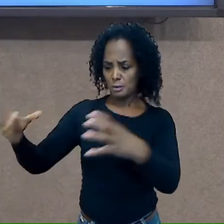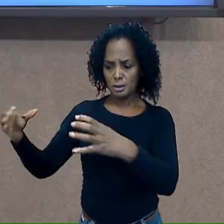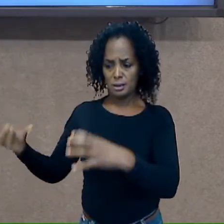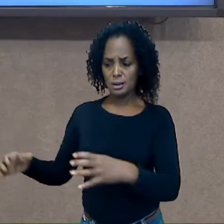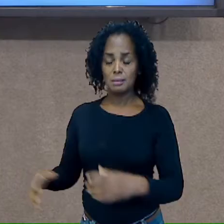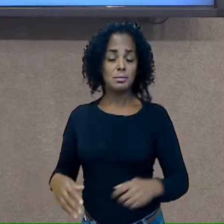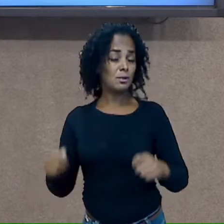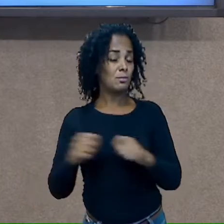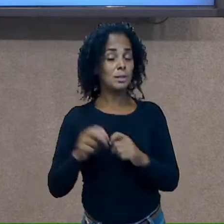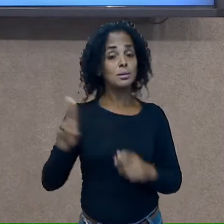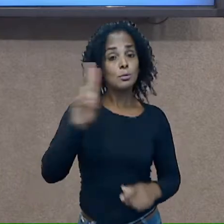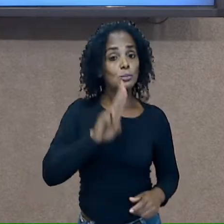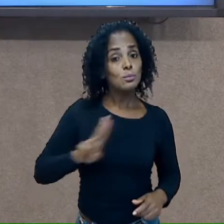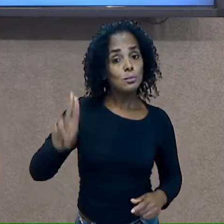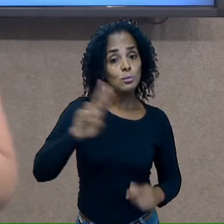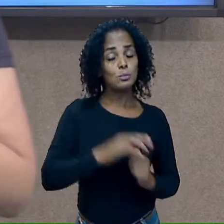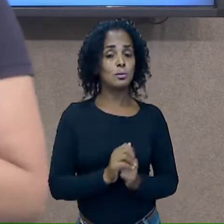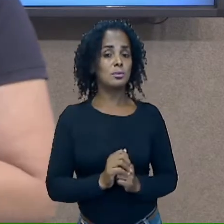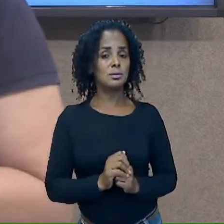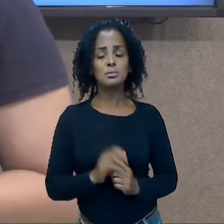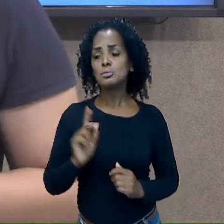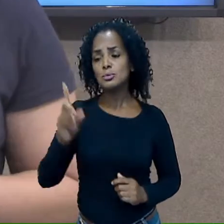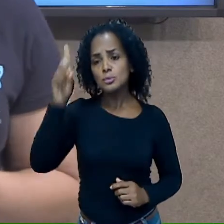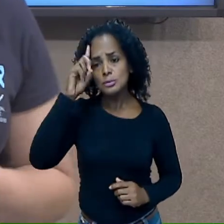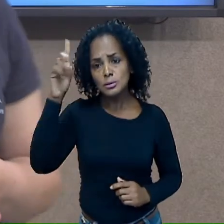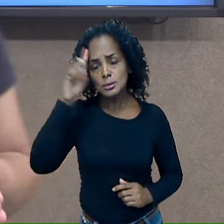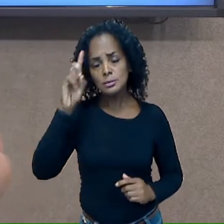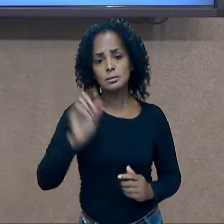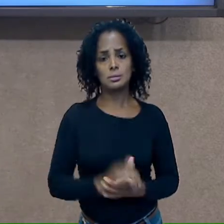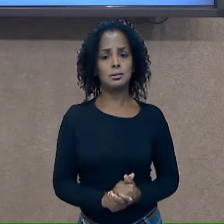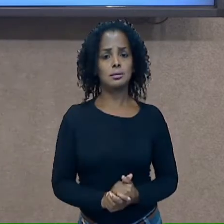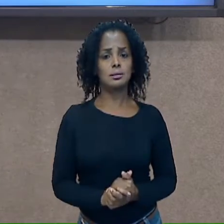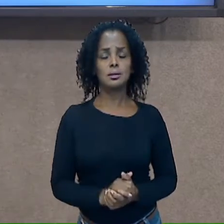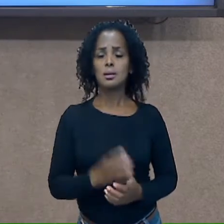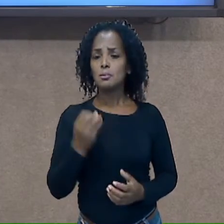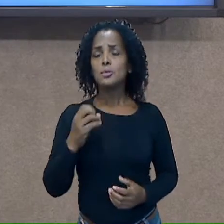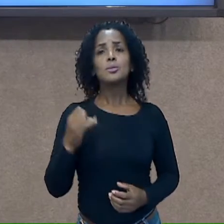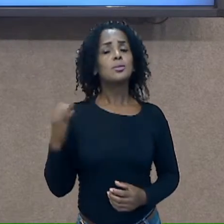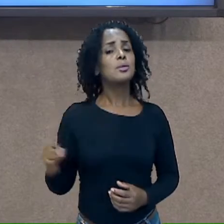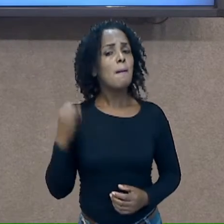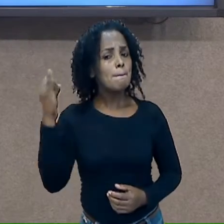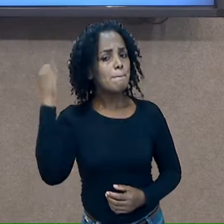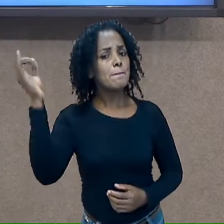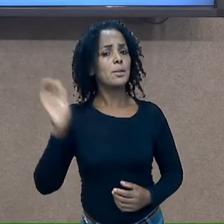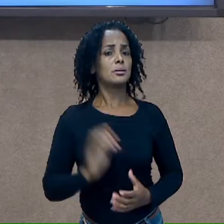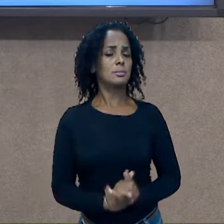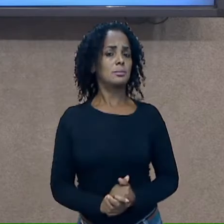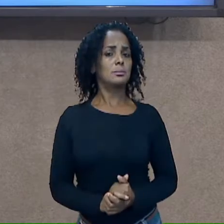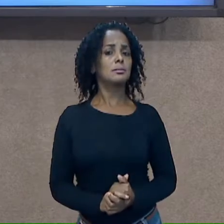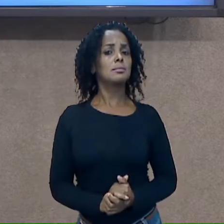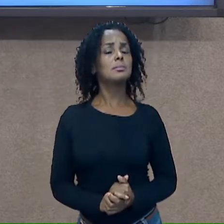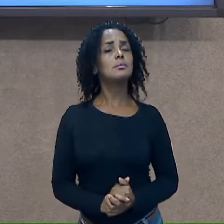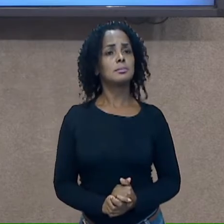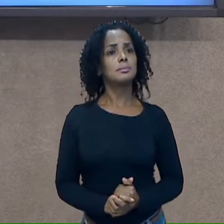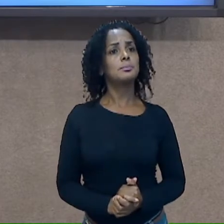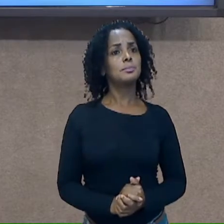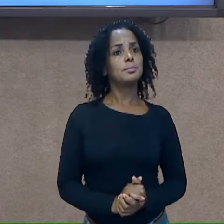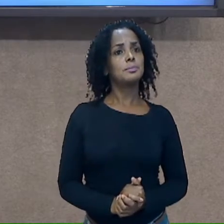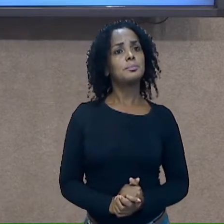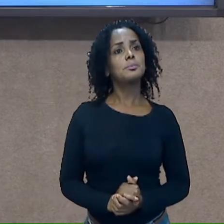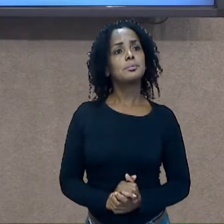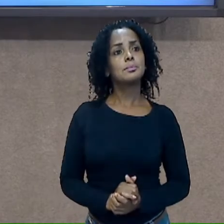fazem uso, né, no cotidiano deles dessa arte. Eu acho muito interessante isso dentro da arte